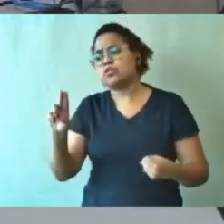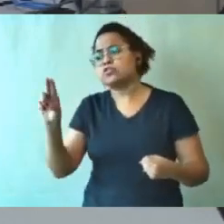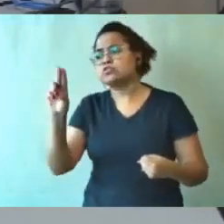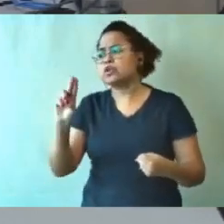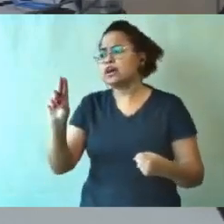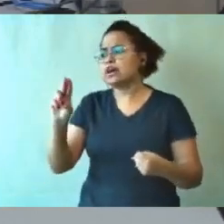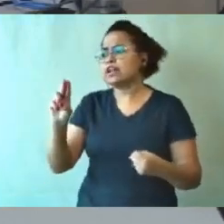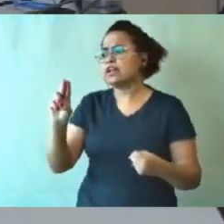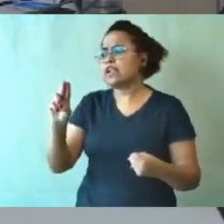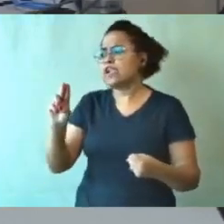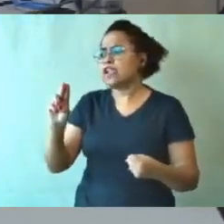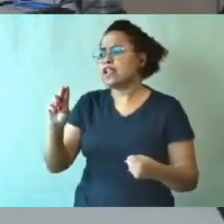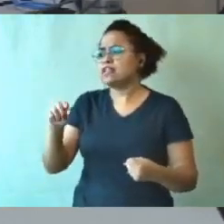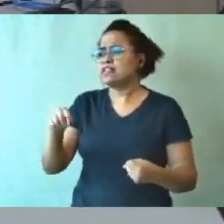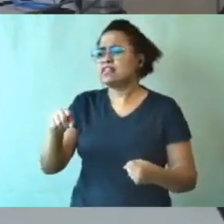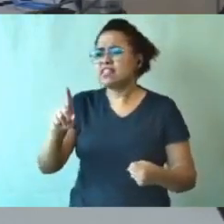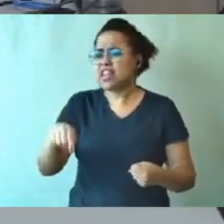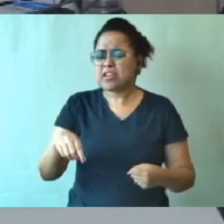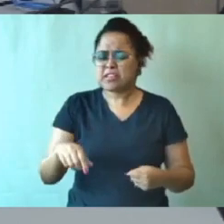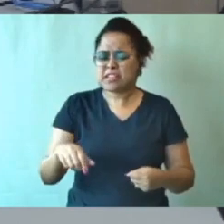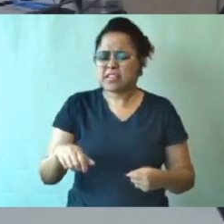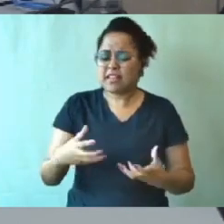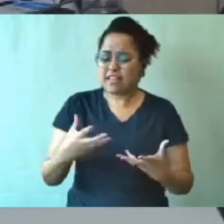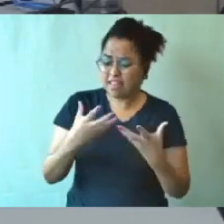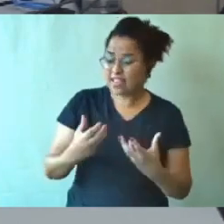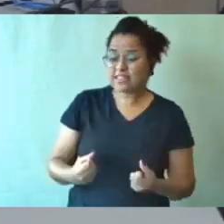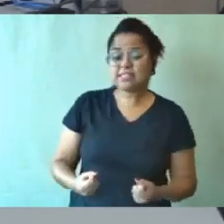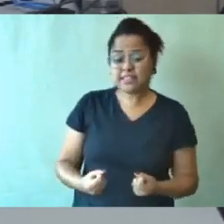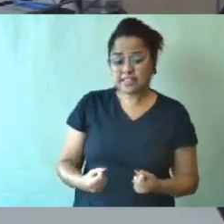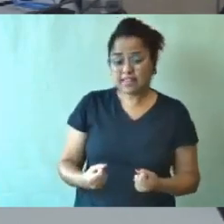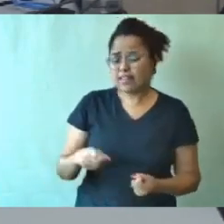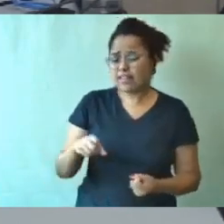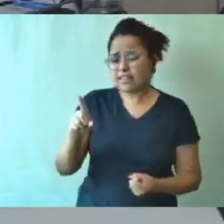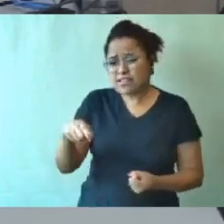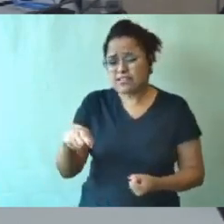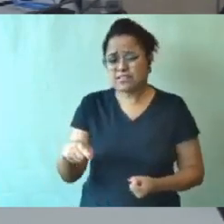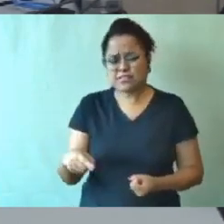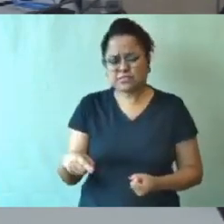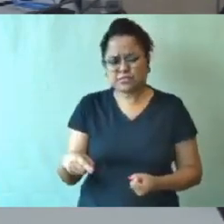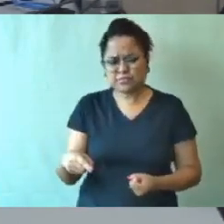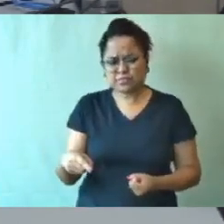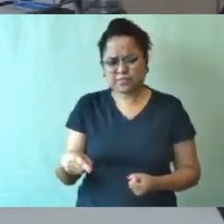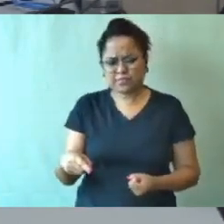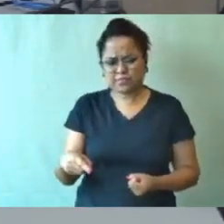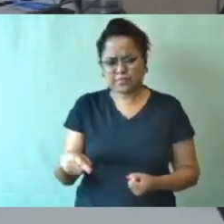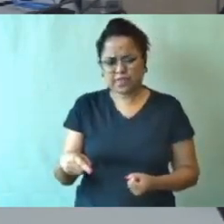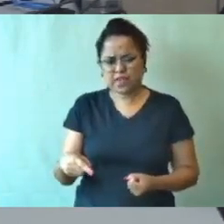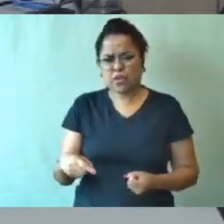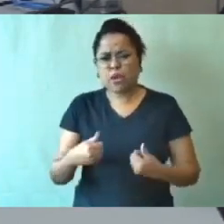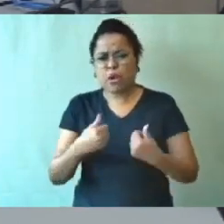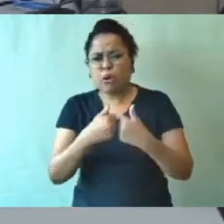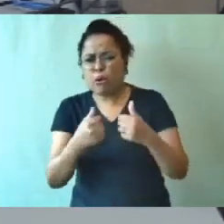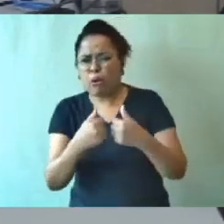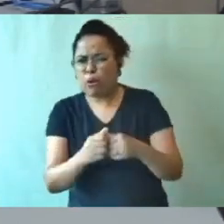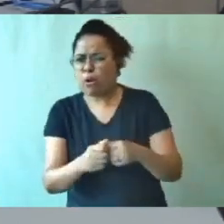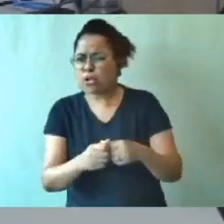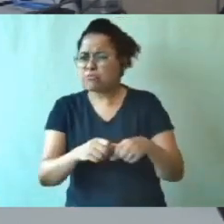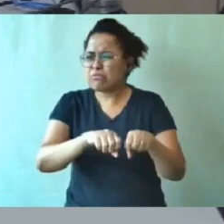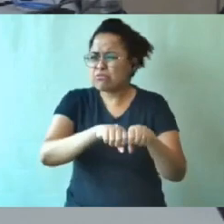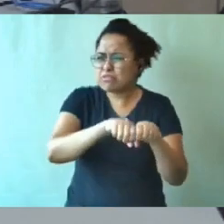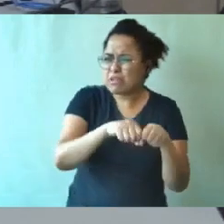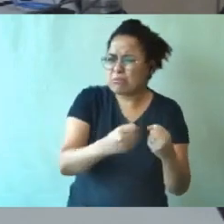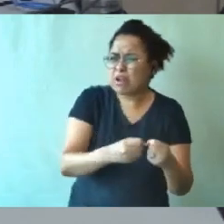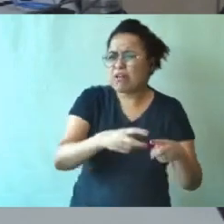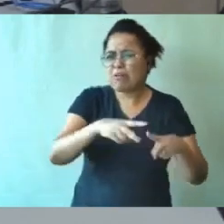o osso do negócio, a comer quase que o pão que o diabo amassou. Ônibus que não funciona bem, que todo dia tem problema mecânico, que tem